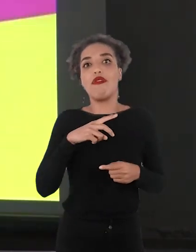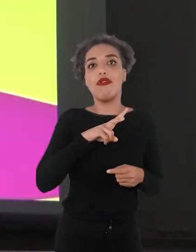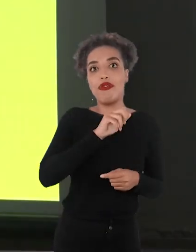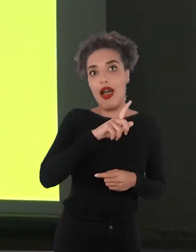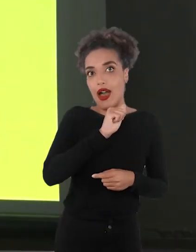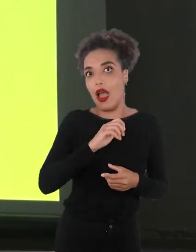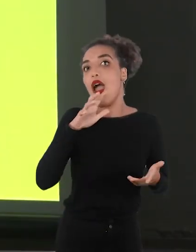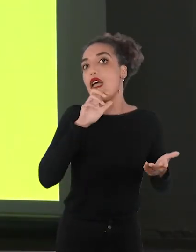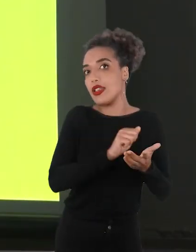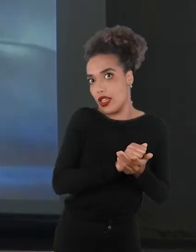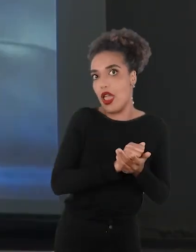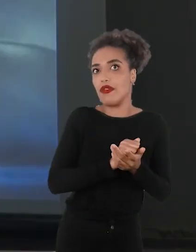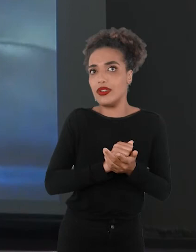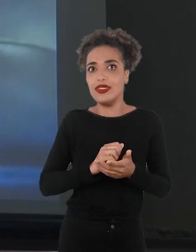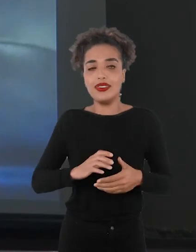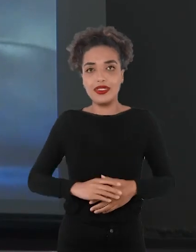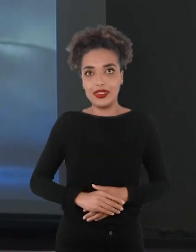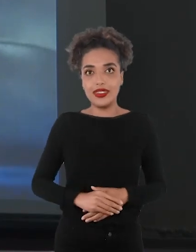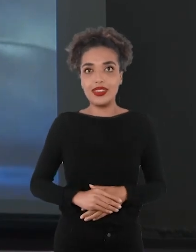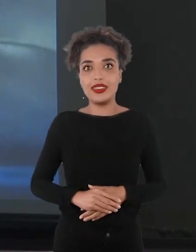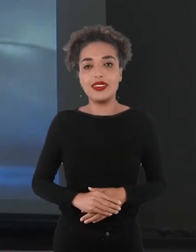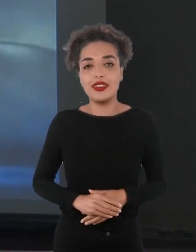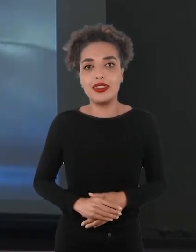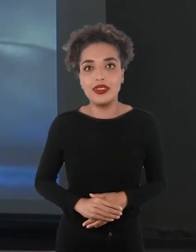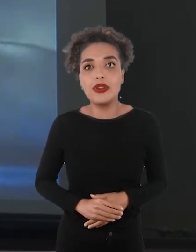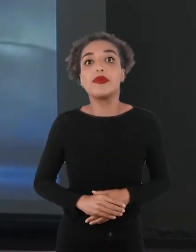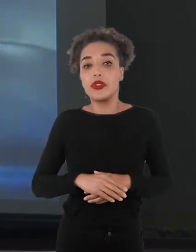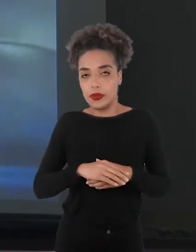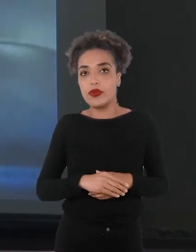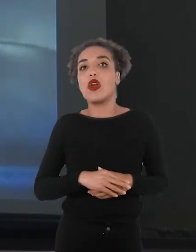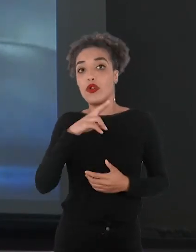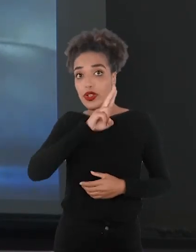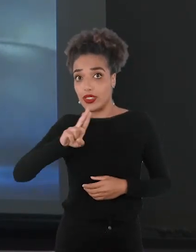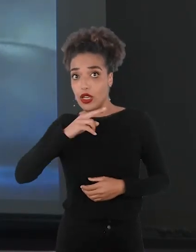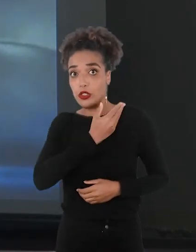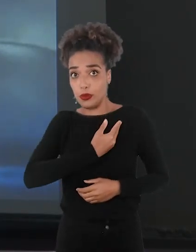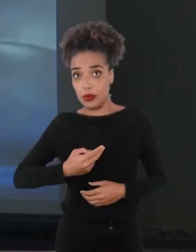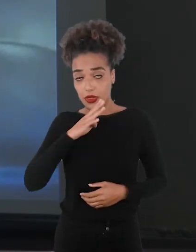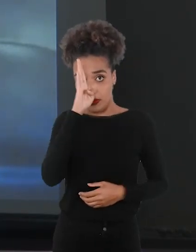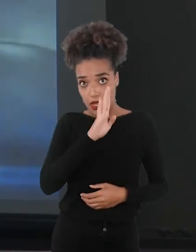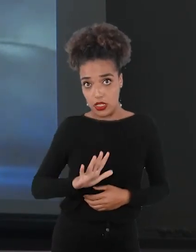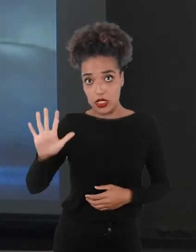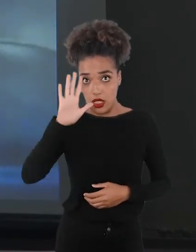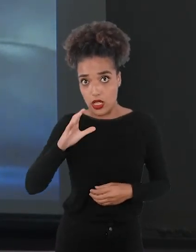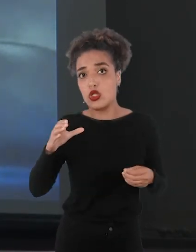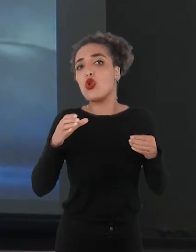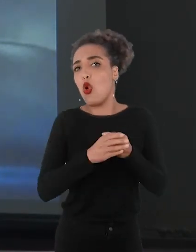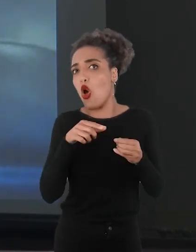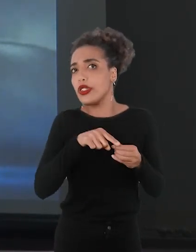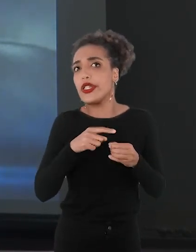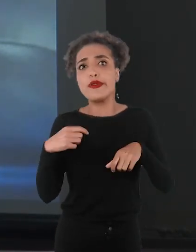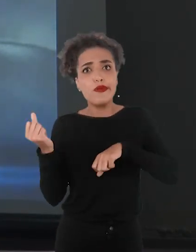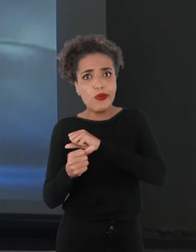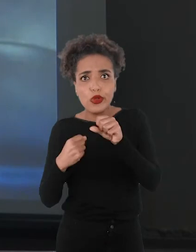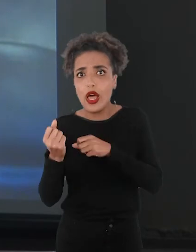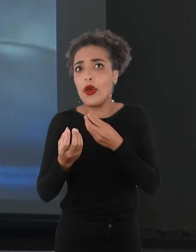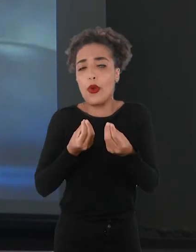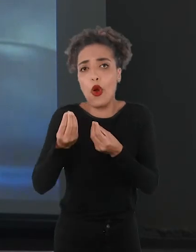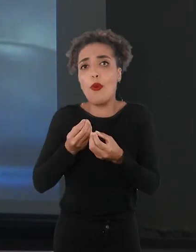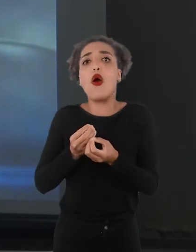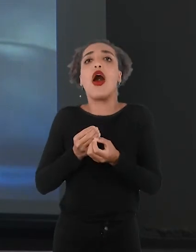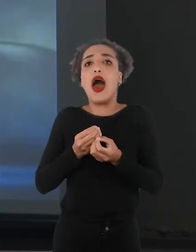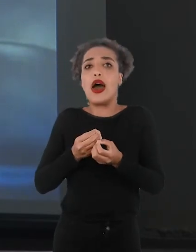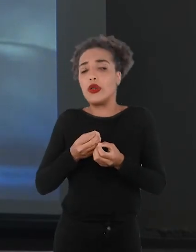vagas. As cotas sociais nas universidades públicas brasileiras mudaram o panorama de acesso